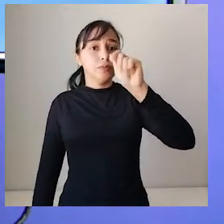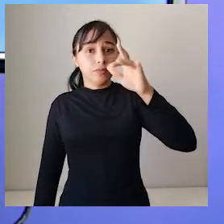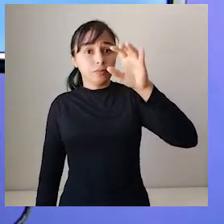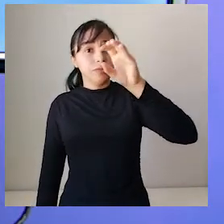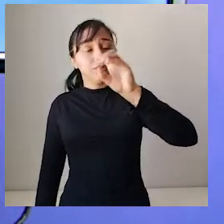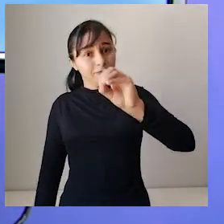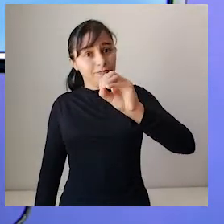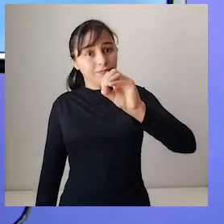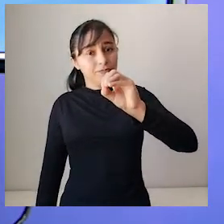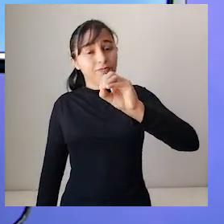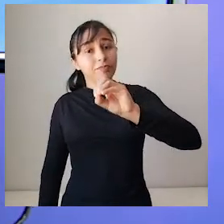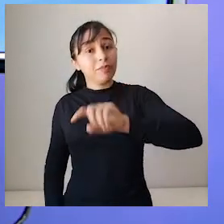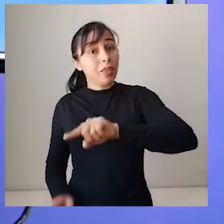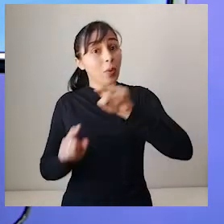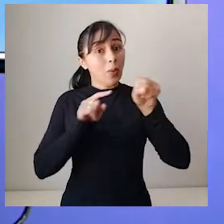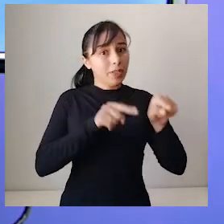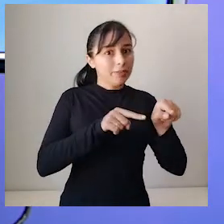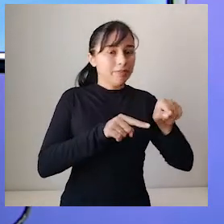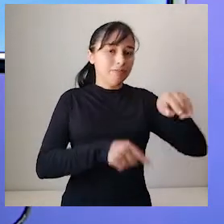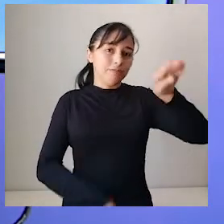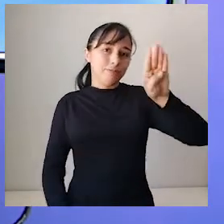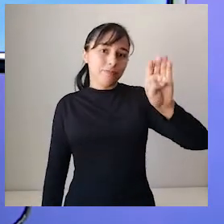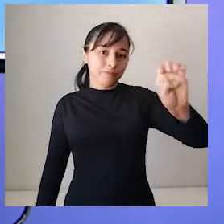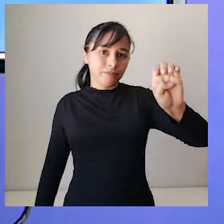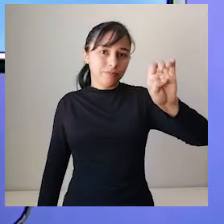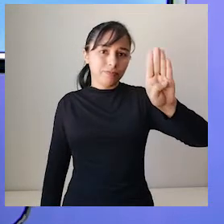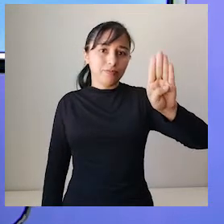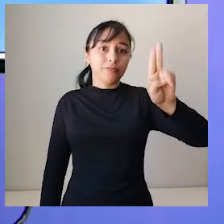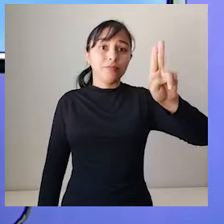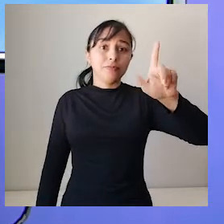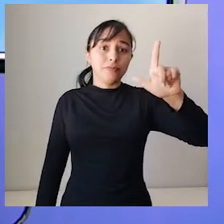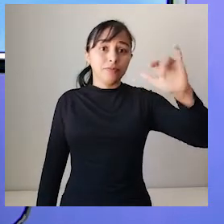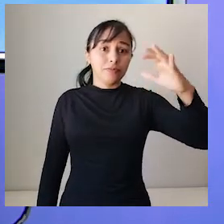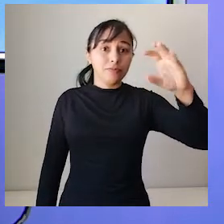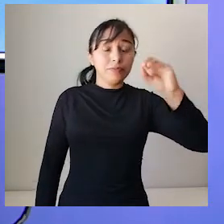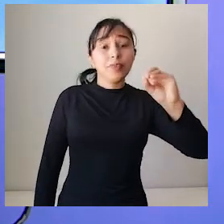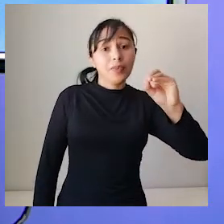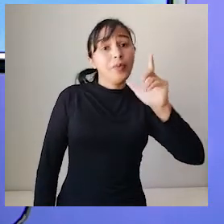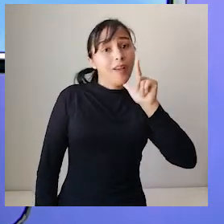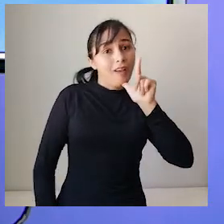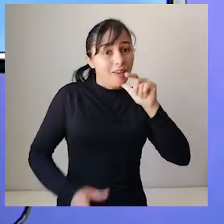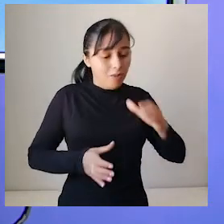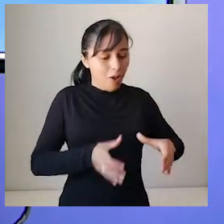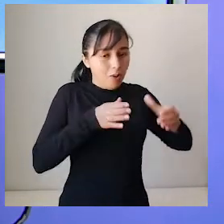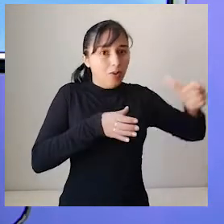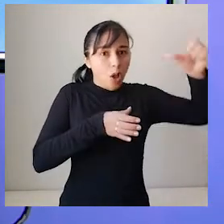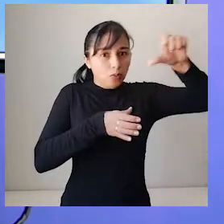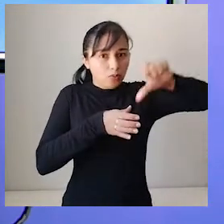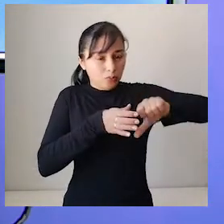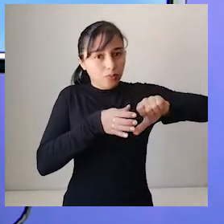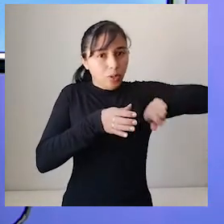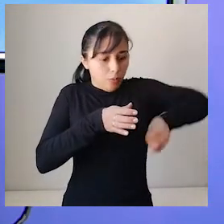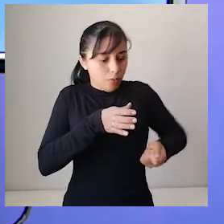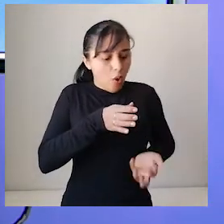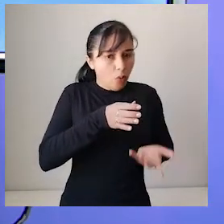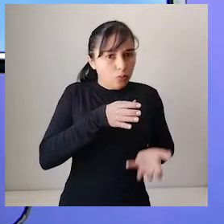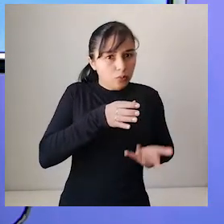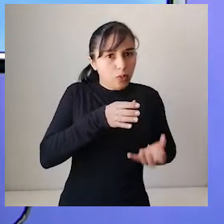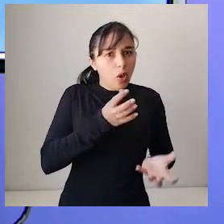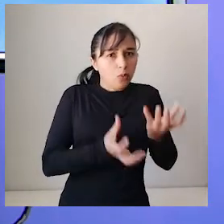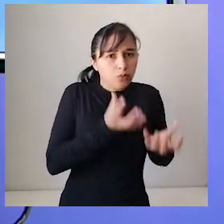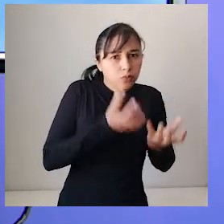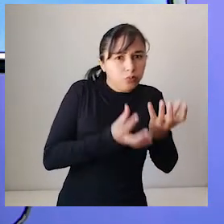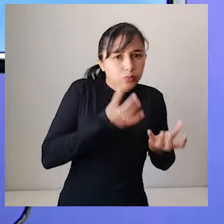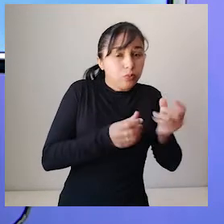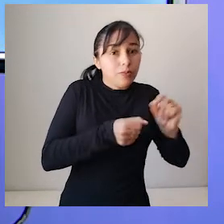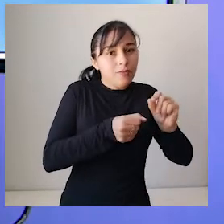atmosfera. Enquanto a ebulição, nós observamos quando colocamos água para ferver, para fazer uma comida, um